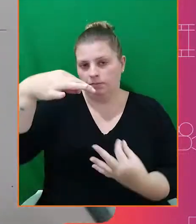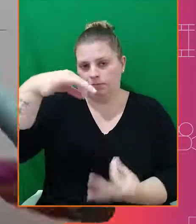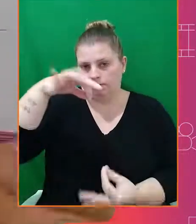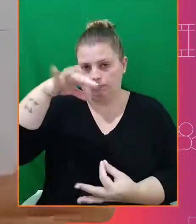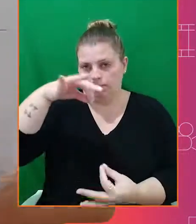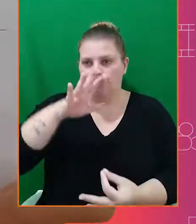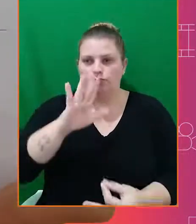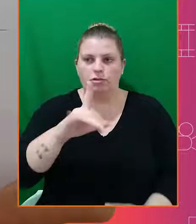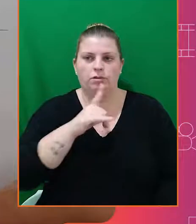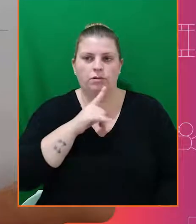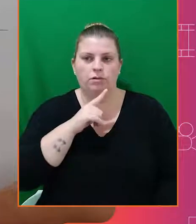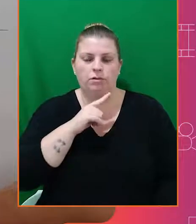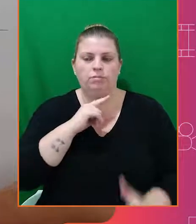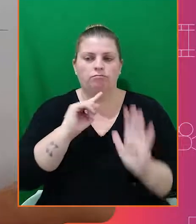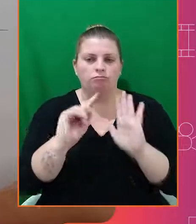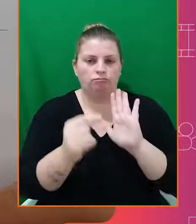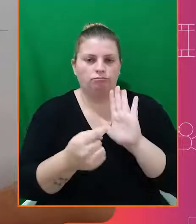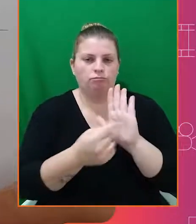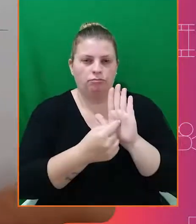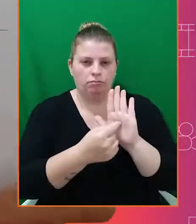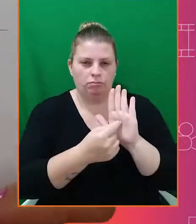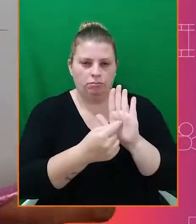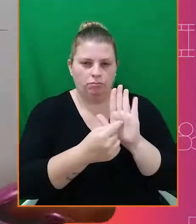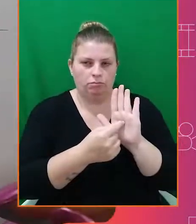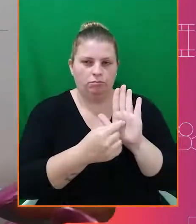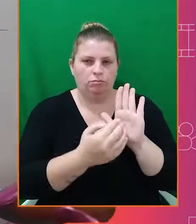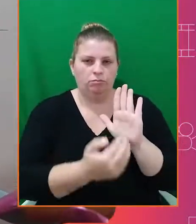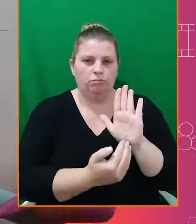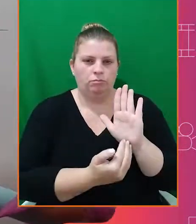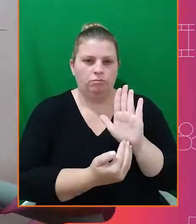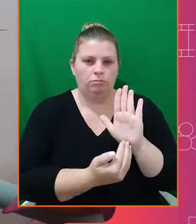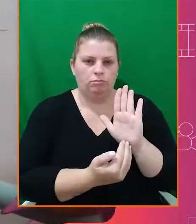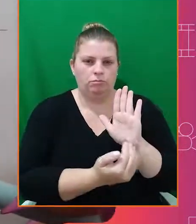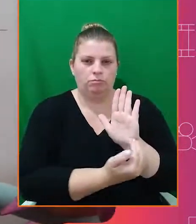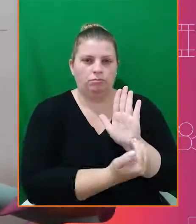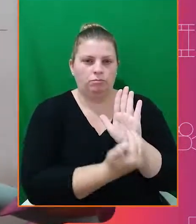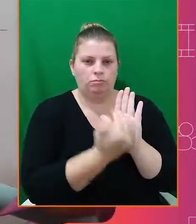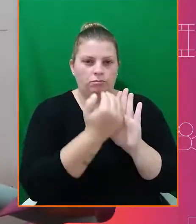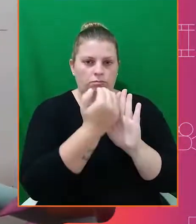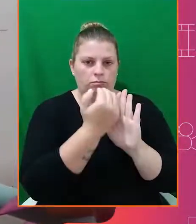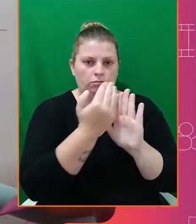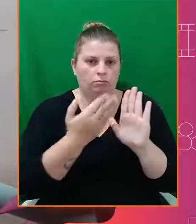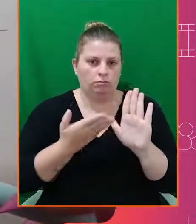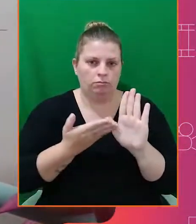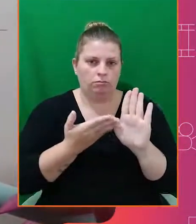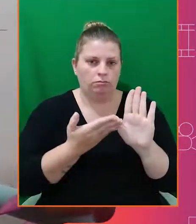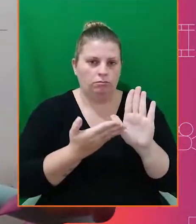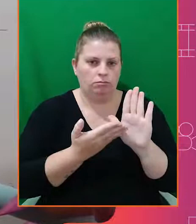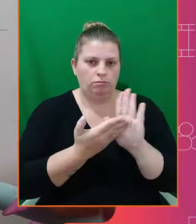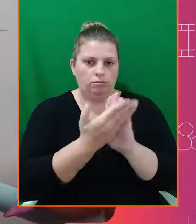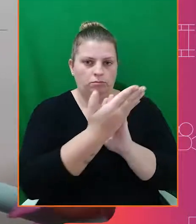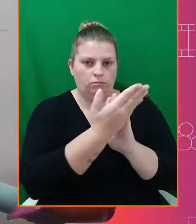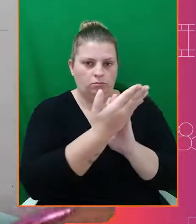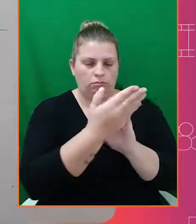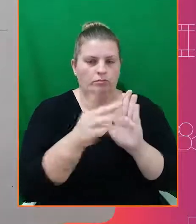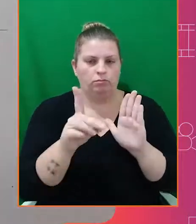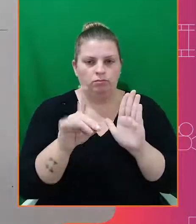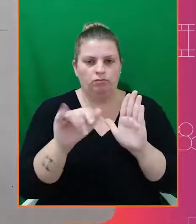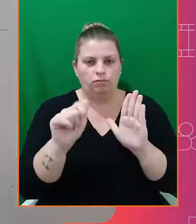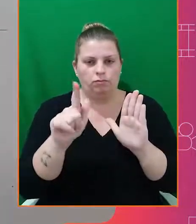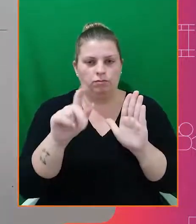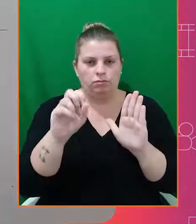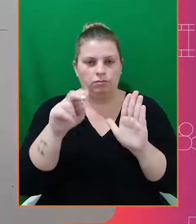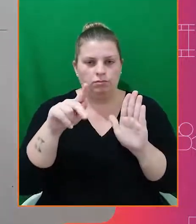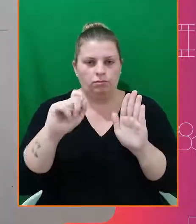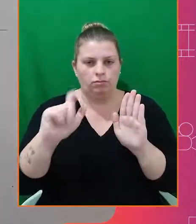o desenho do ponto de fuga, traçando as diagonais que estão delimitando a minha imagem. Fiz o